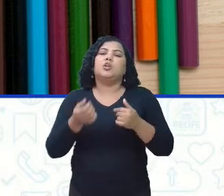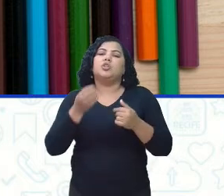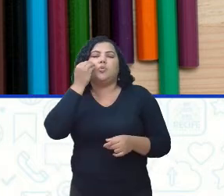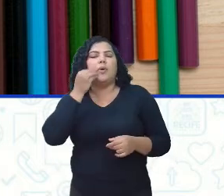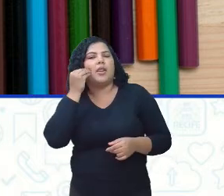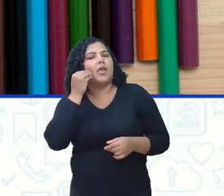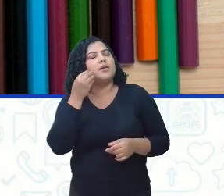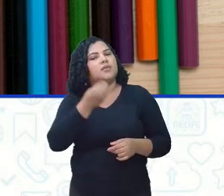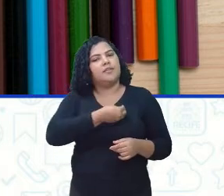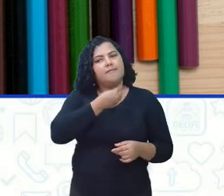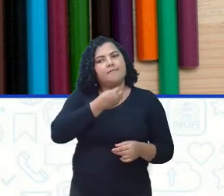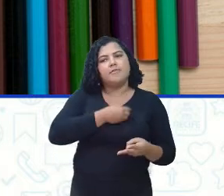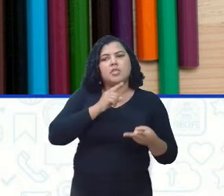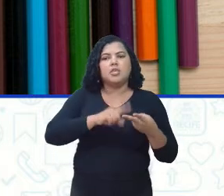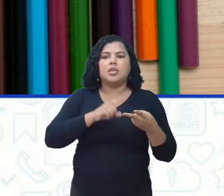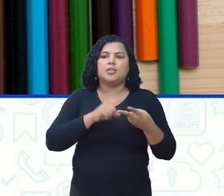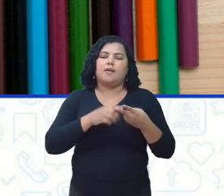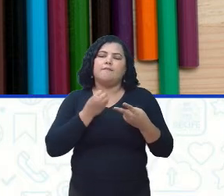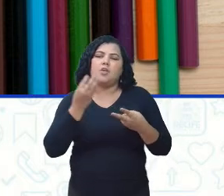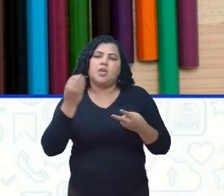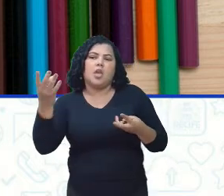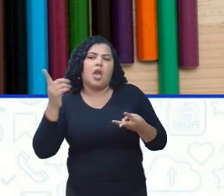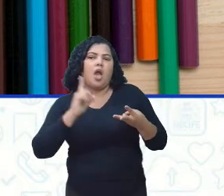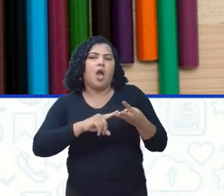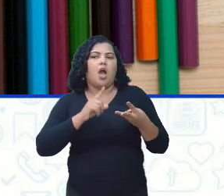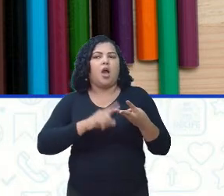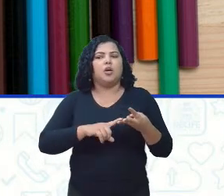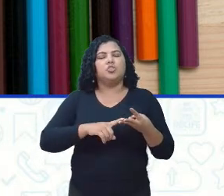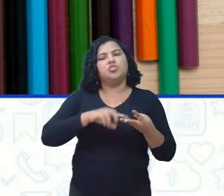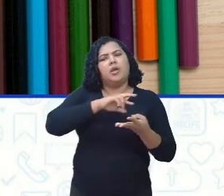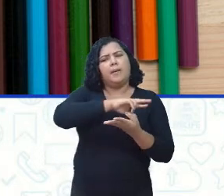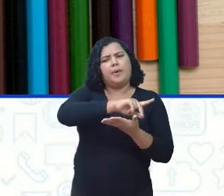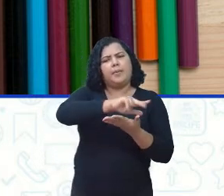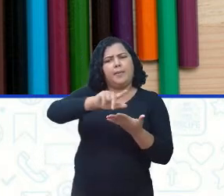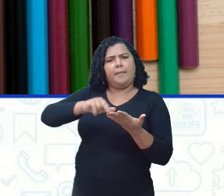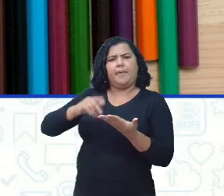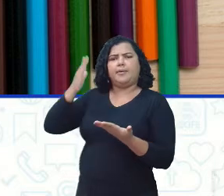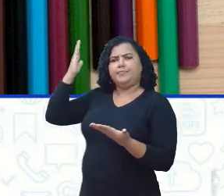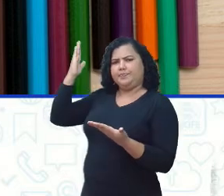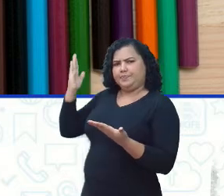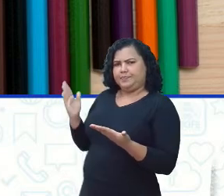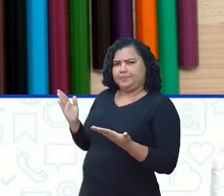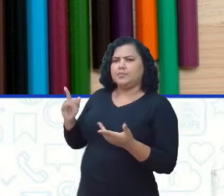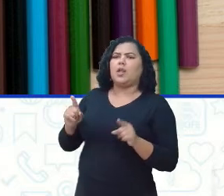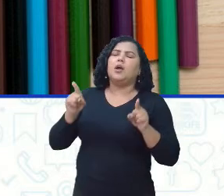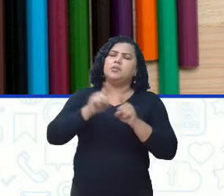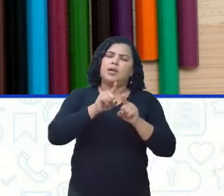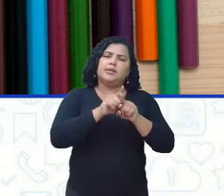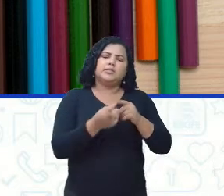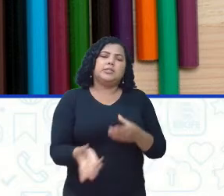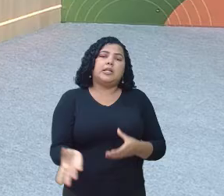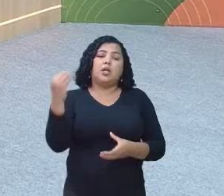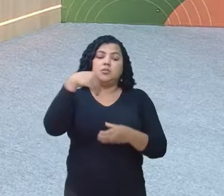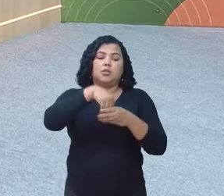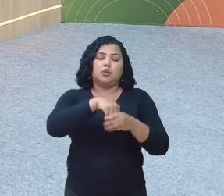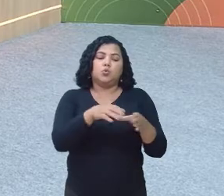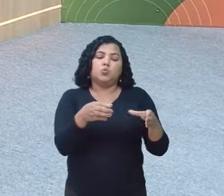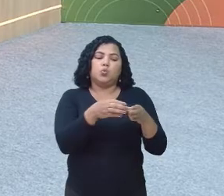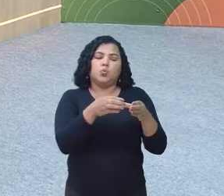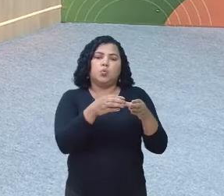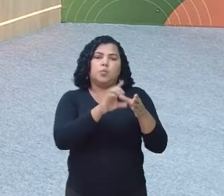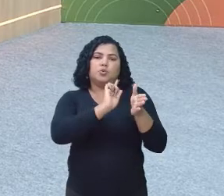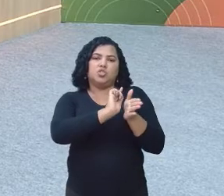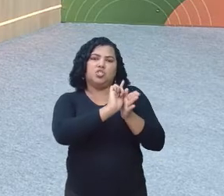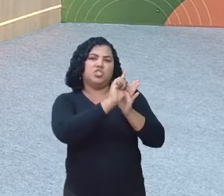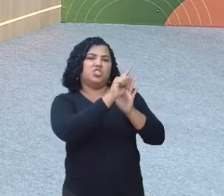relatos de viagens, testemunho, crônica mundana, relato histórico e biografia. Todos esses gêneros textuais